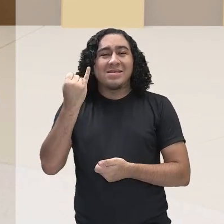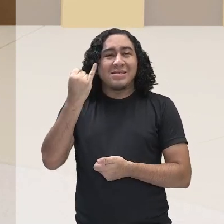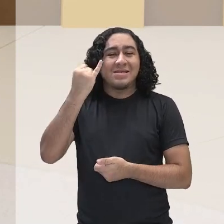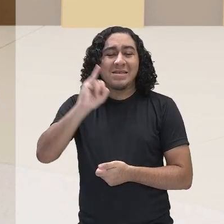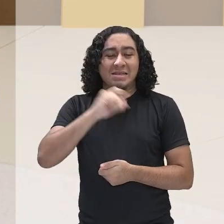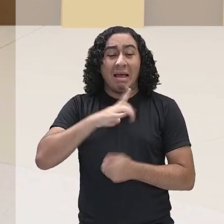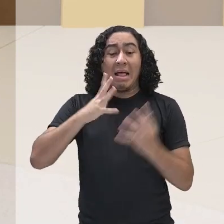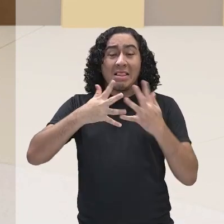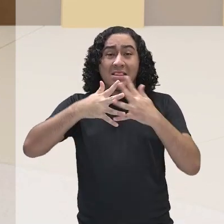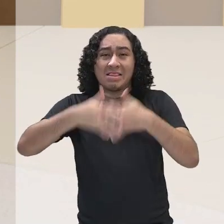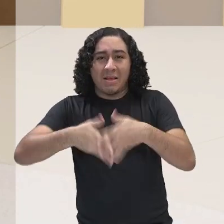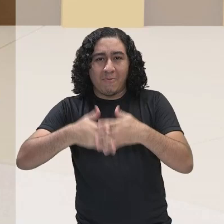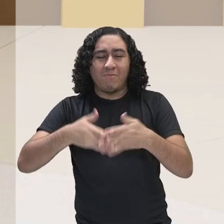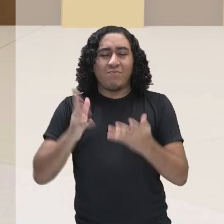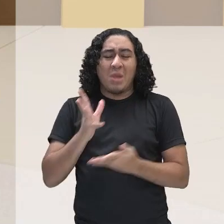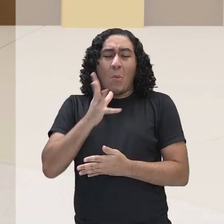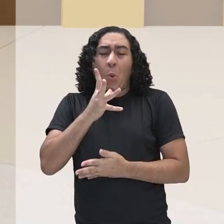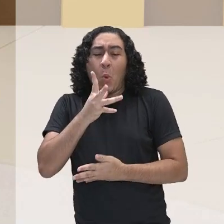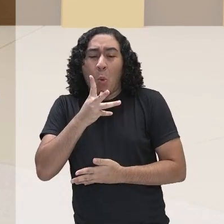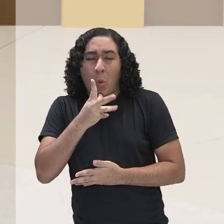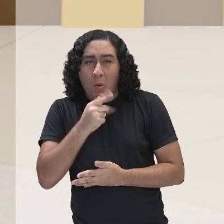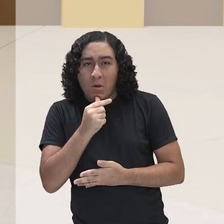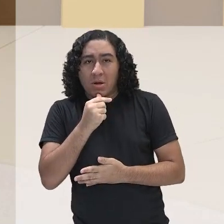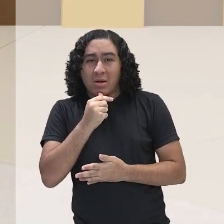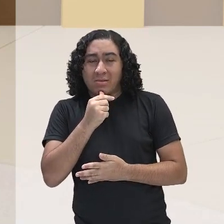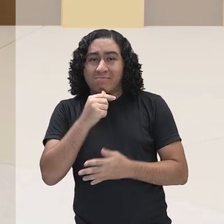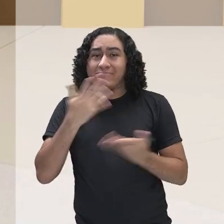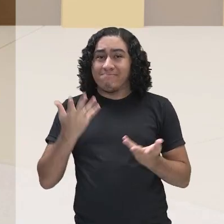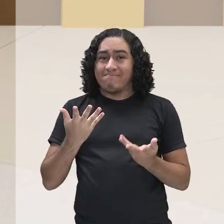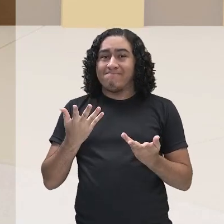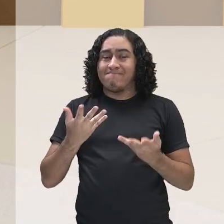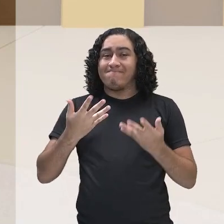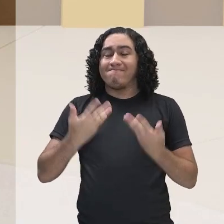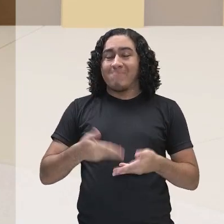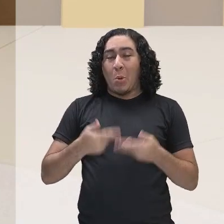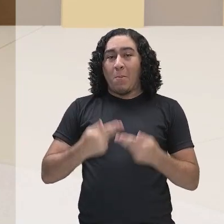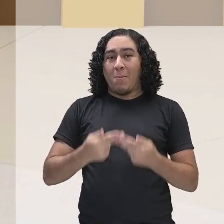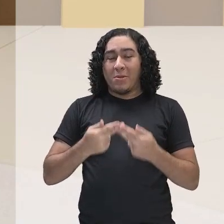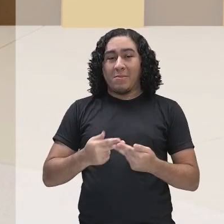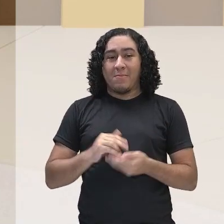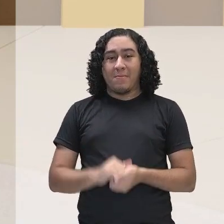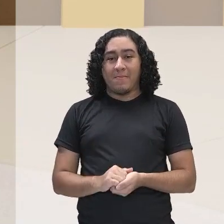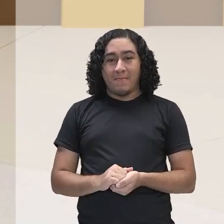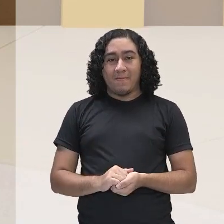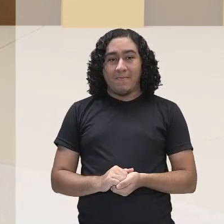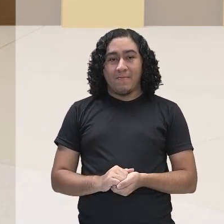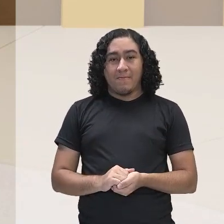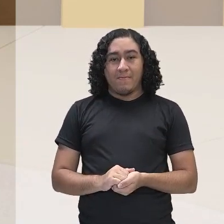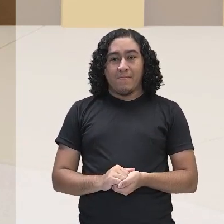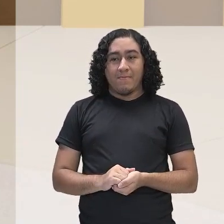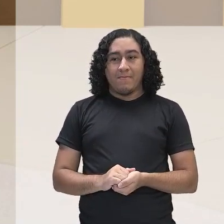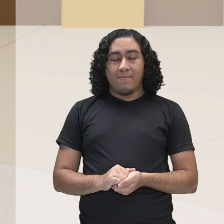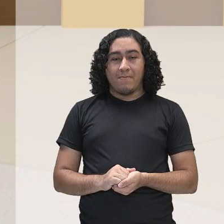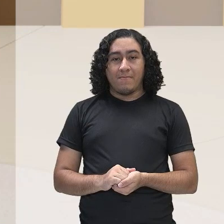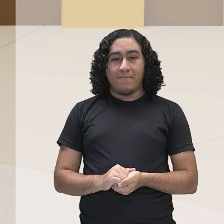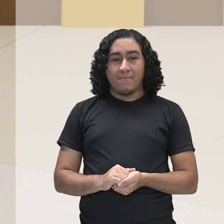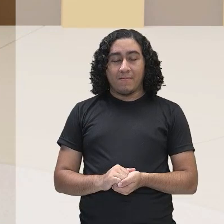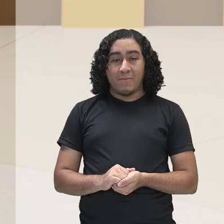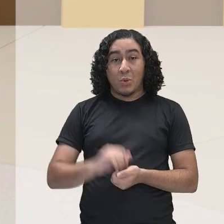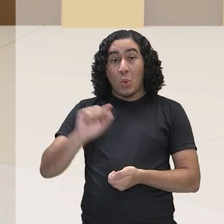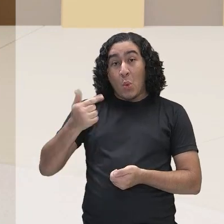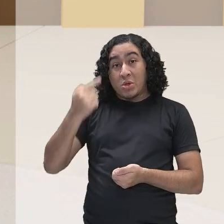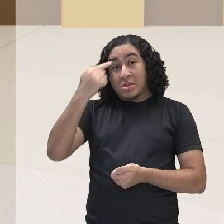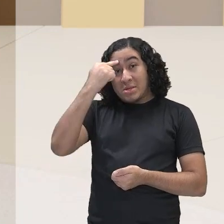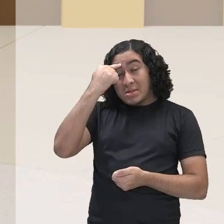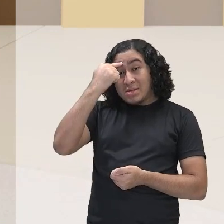separado, vai se converter aí em recurso financeiro, tá bom? Bom, outra ideia positiva que vale a pena